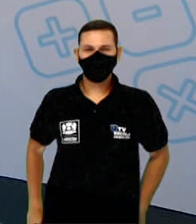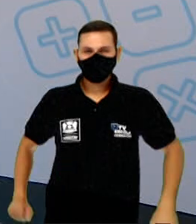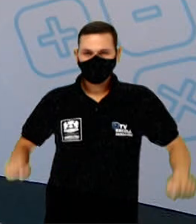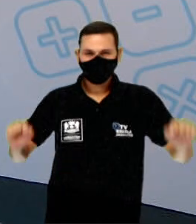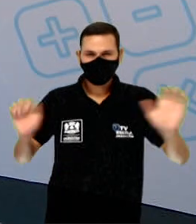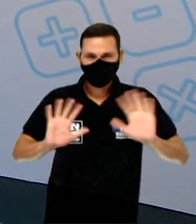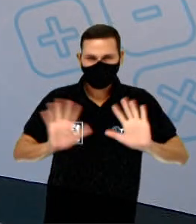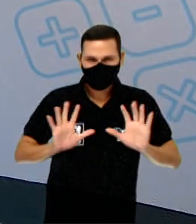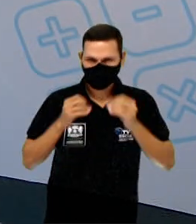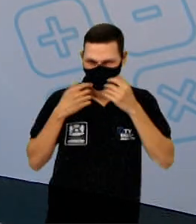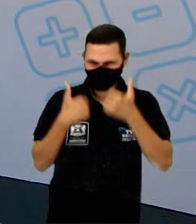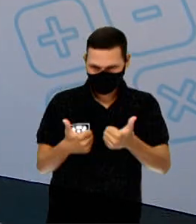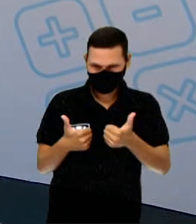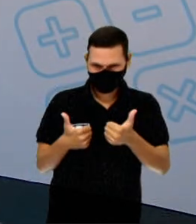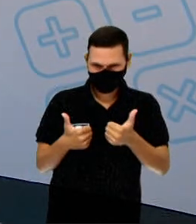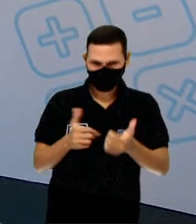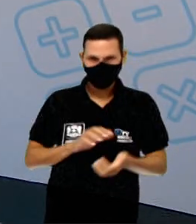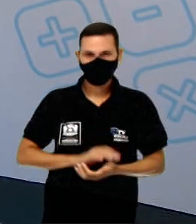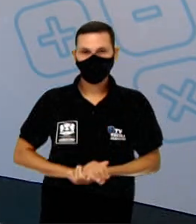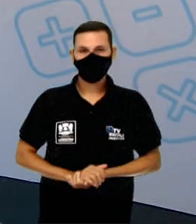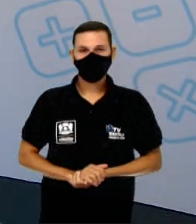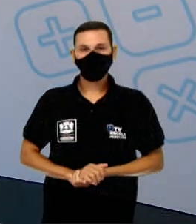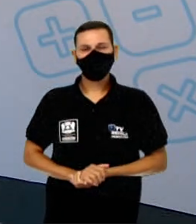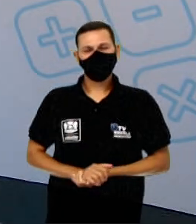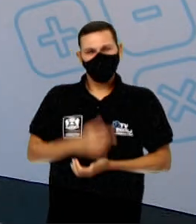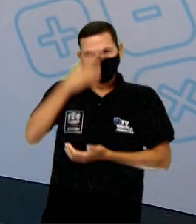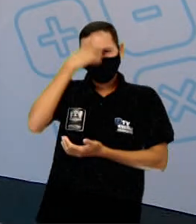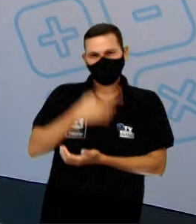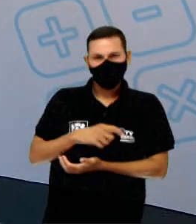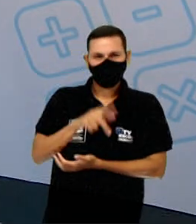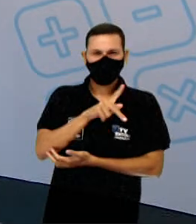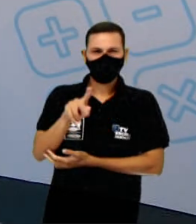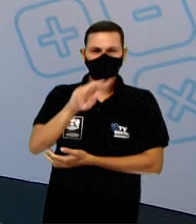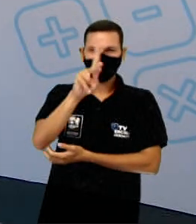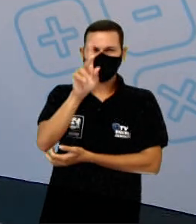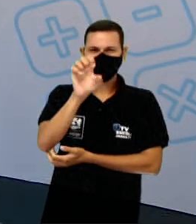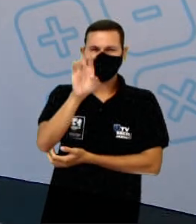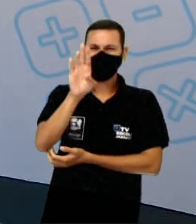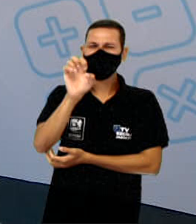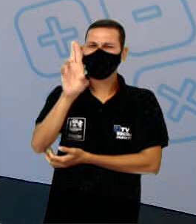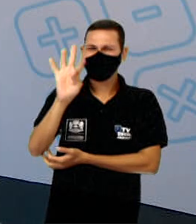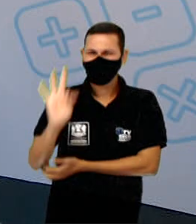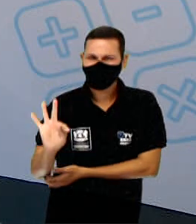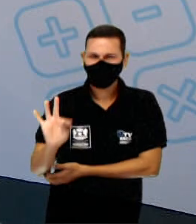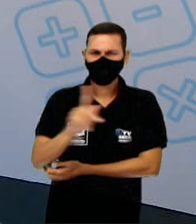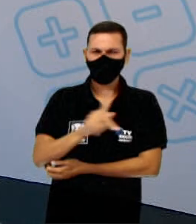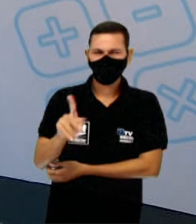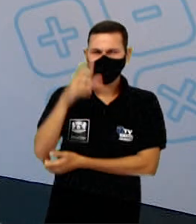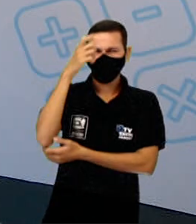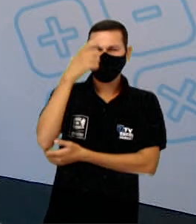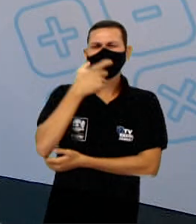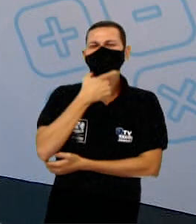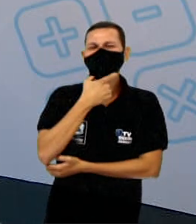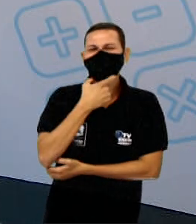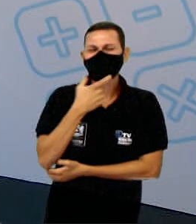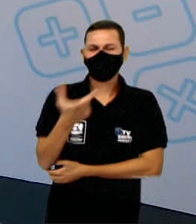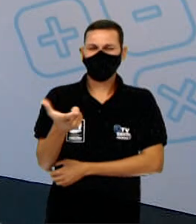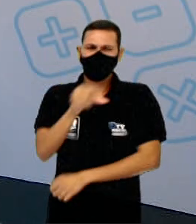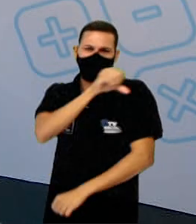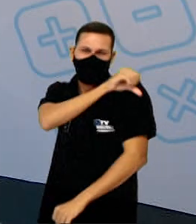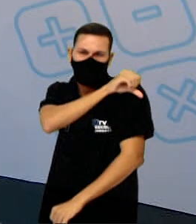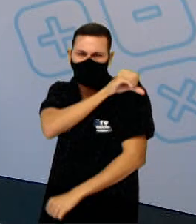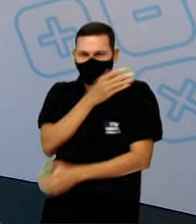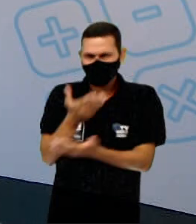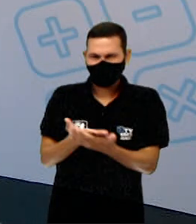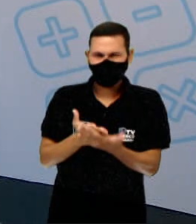o Olá turma Como estão vocês Hebert Lima Falando professor de inglês estamos aqui para mais uma aula do nono